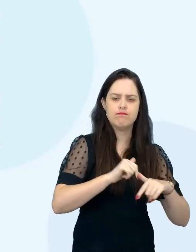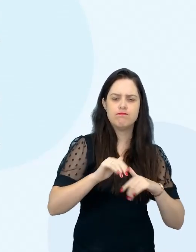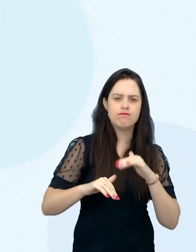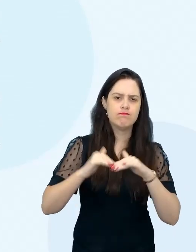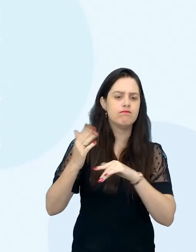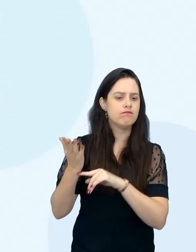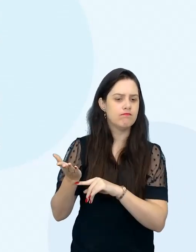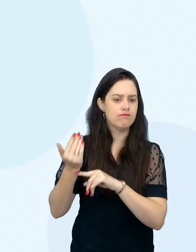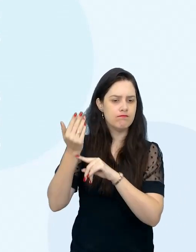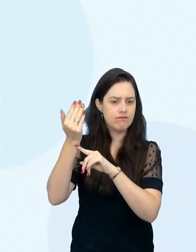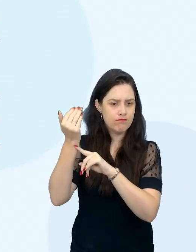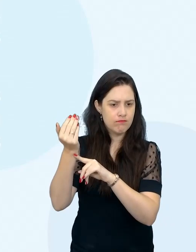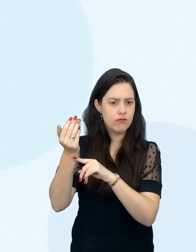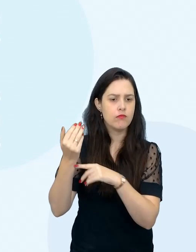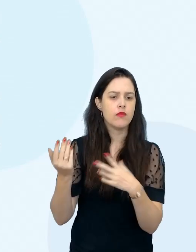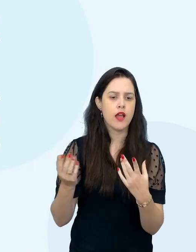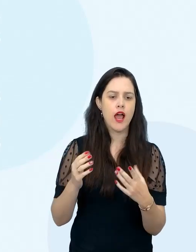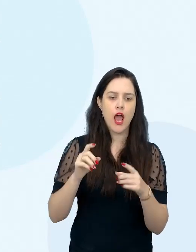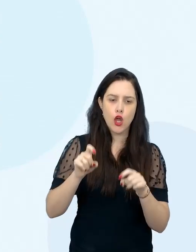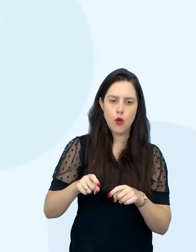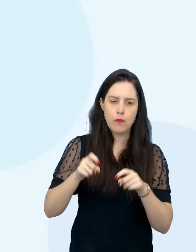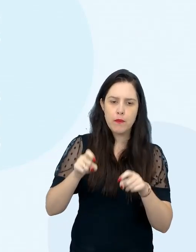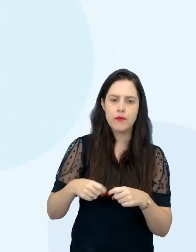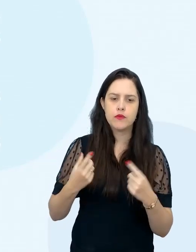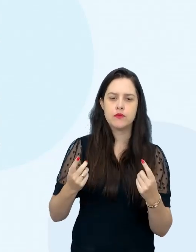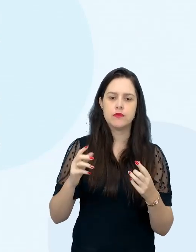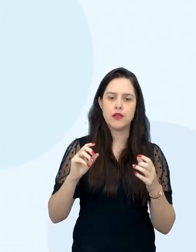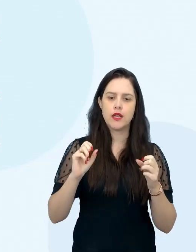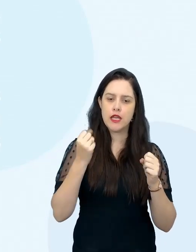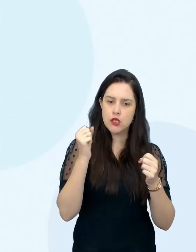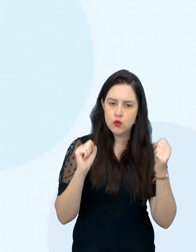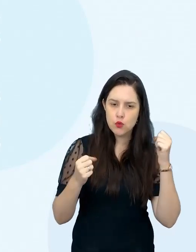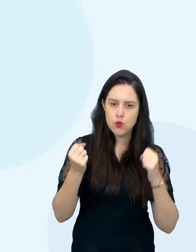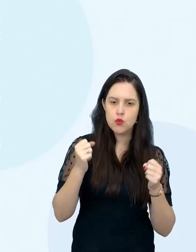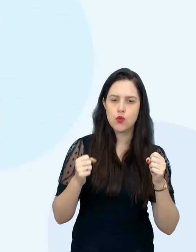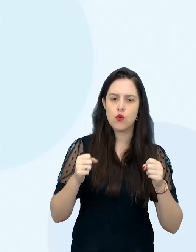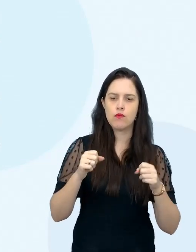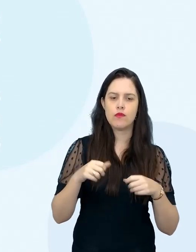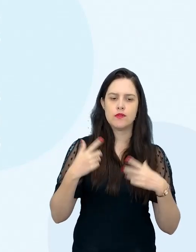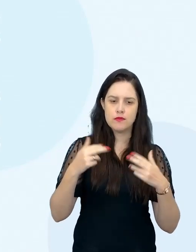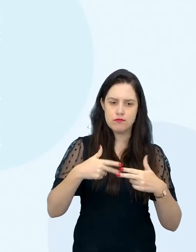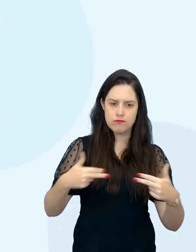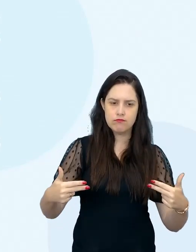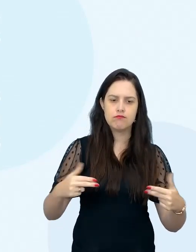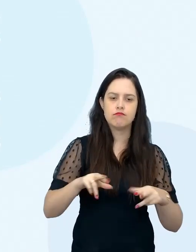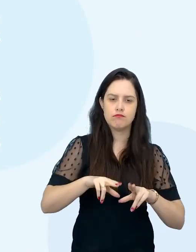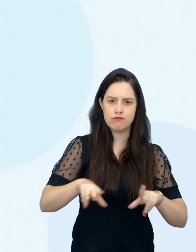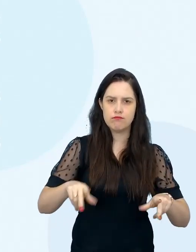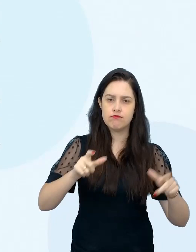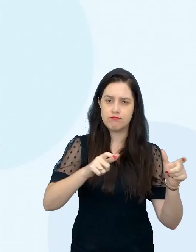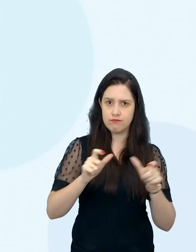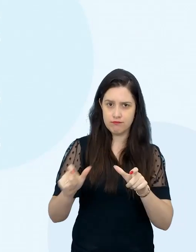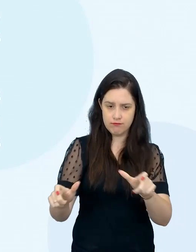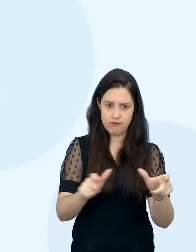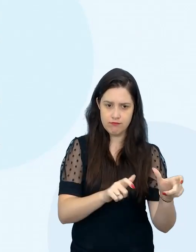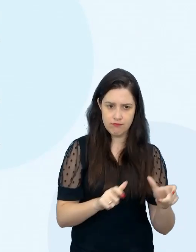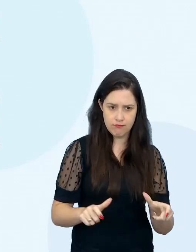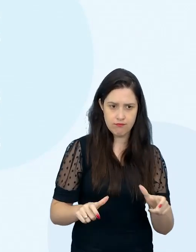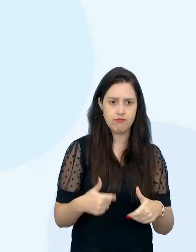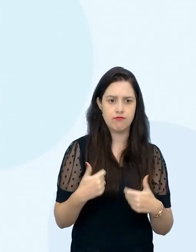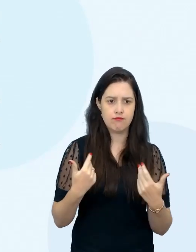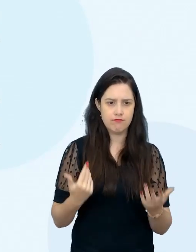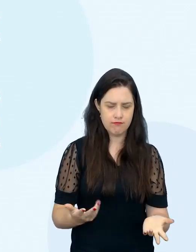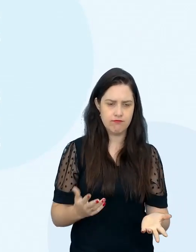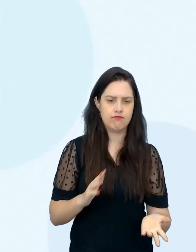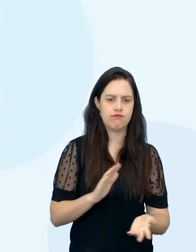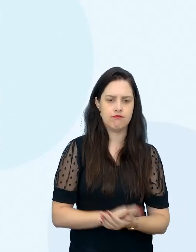desenvolvimento tecnológico na agropecuária, na indústria, no comércio e nos serviços em diferentes lugares. Ah, mas eu